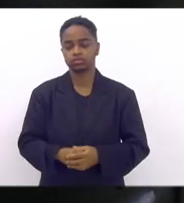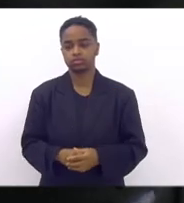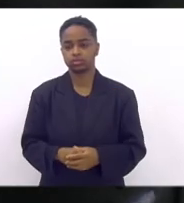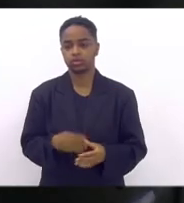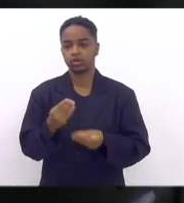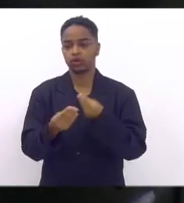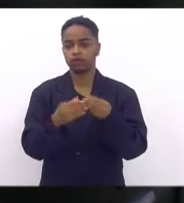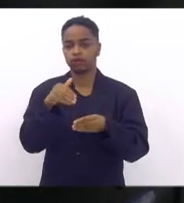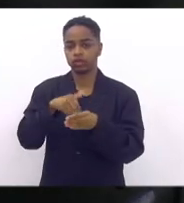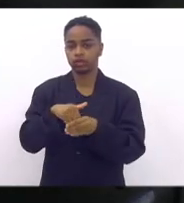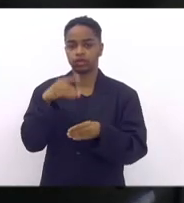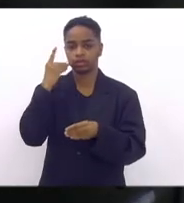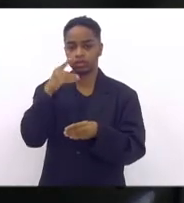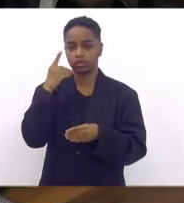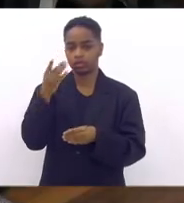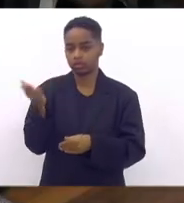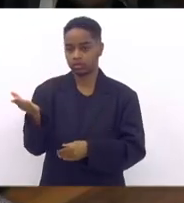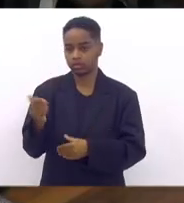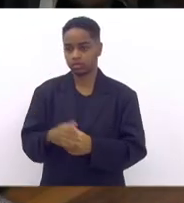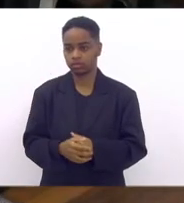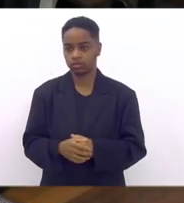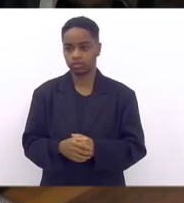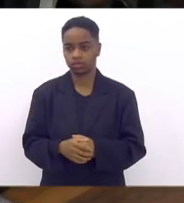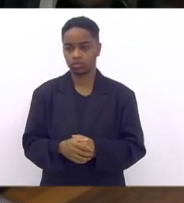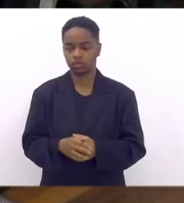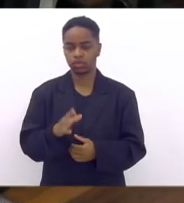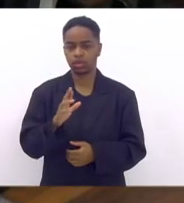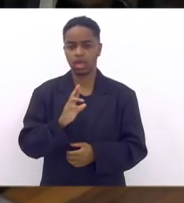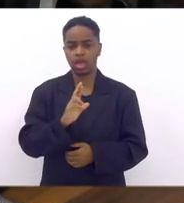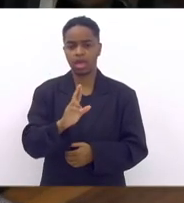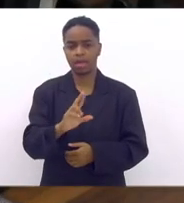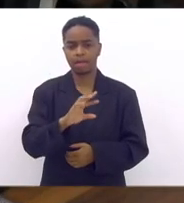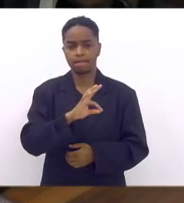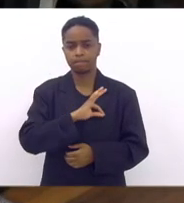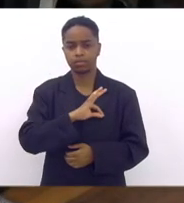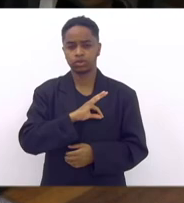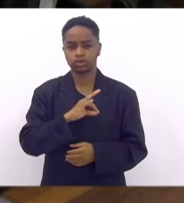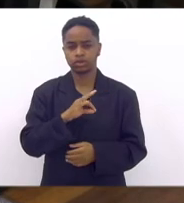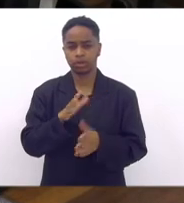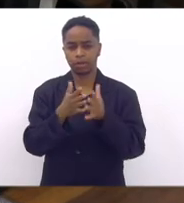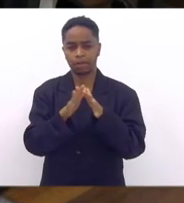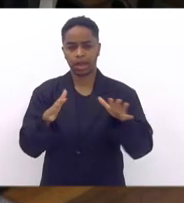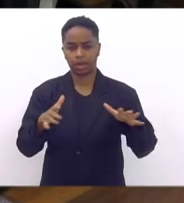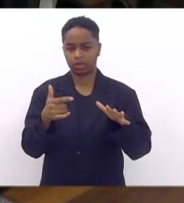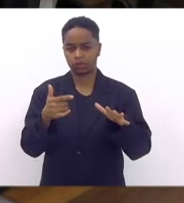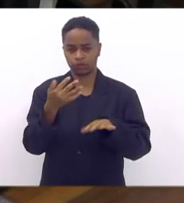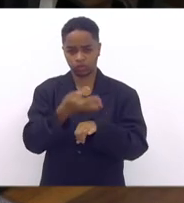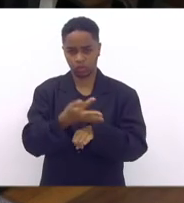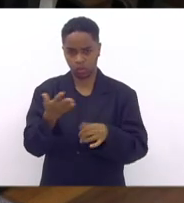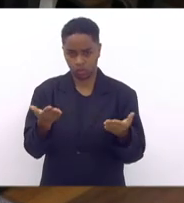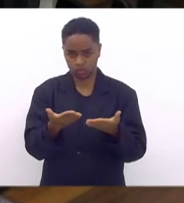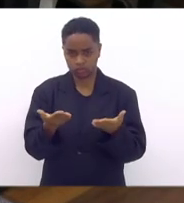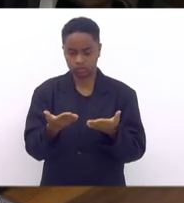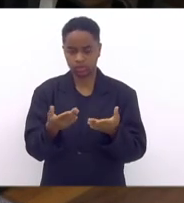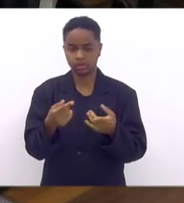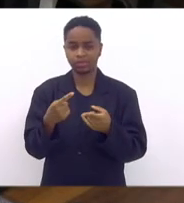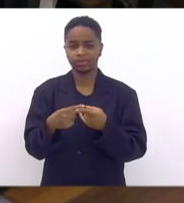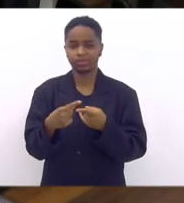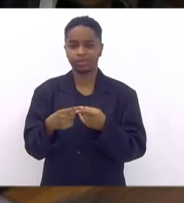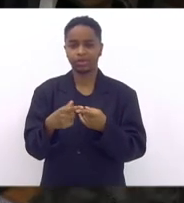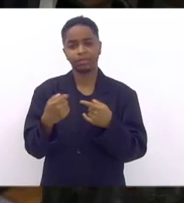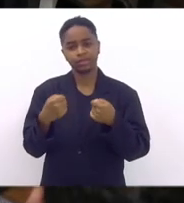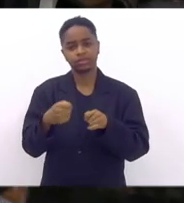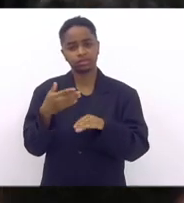represent eu voto favor representante não tá aqui hoje da polícia marítima que ter que estar aqui que ele vem essa CPI que não é uma